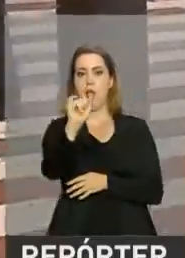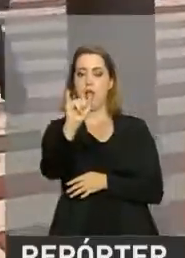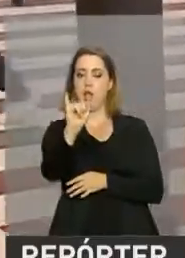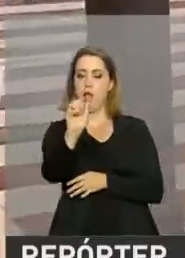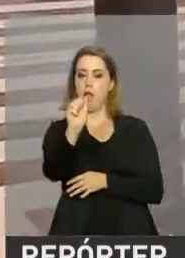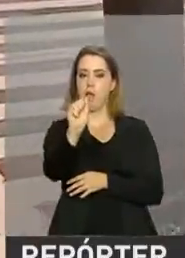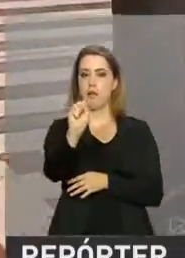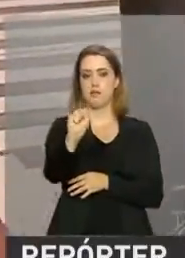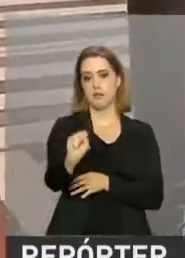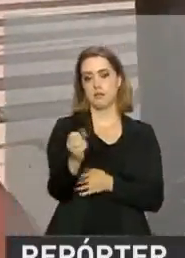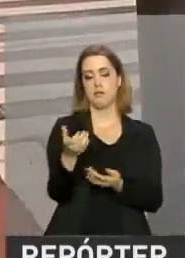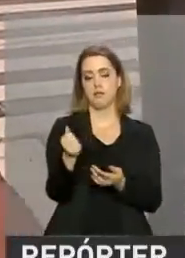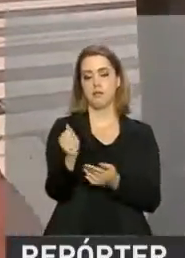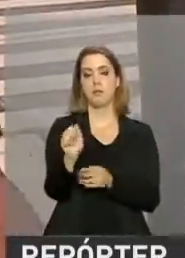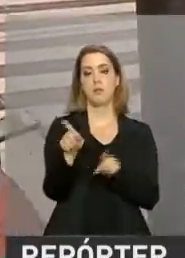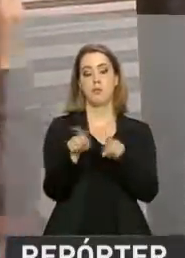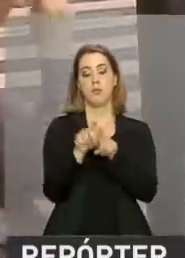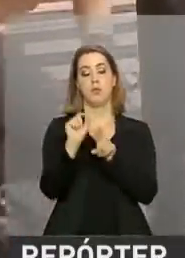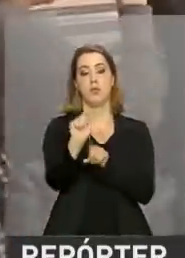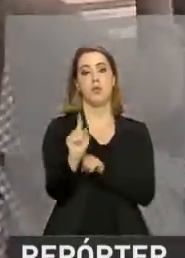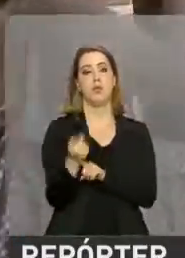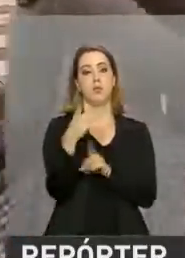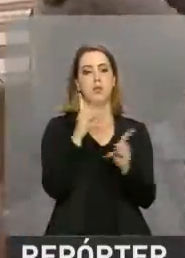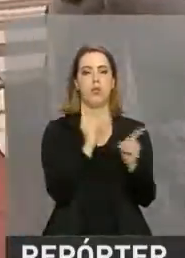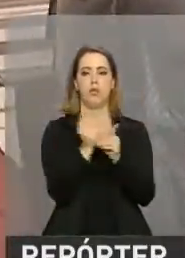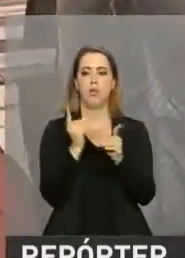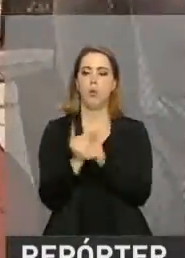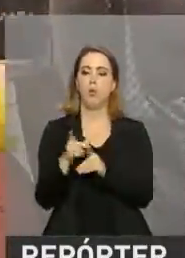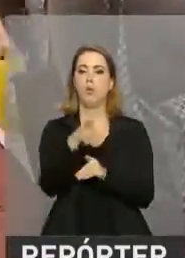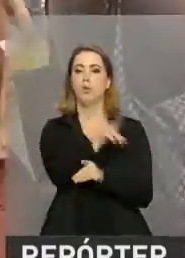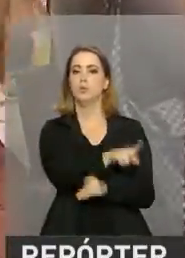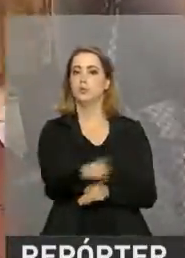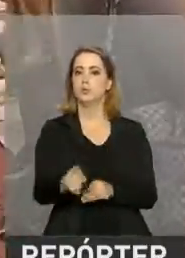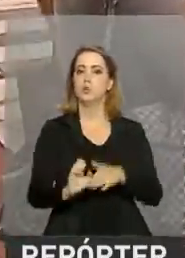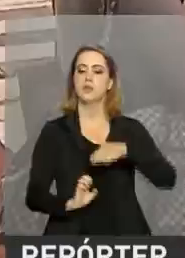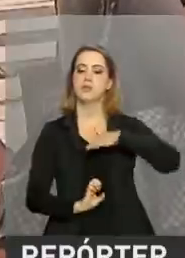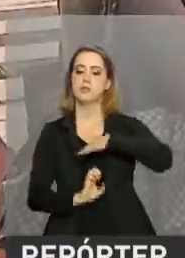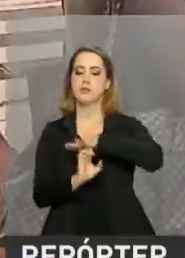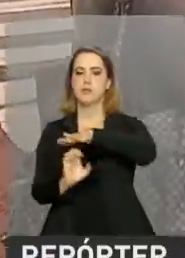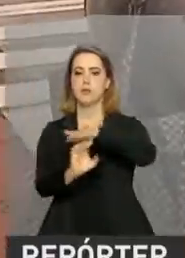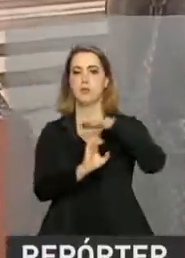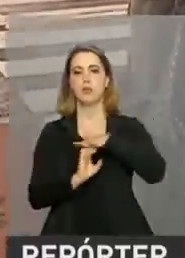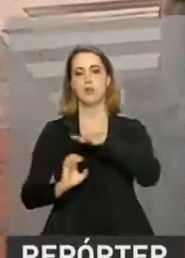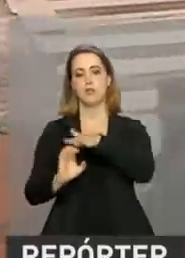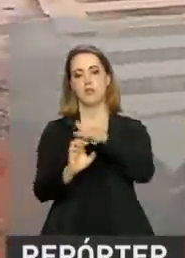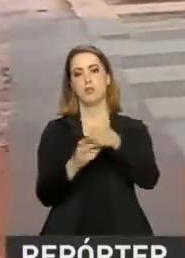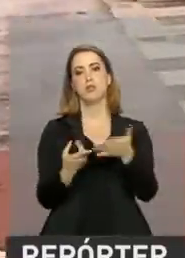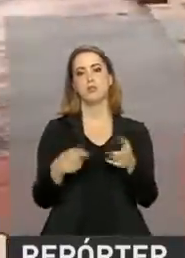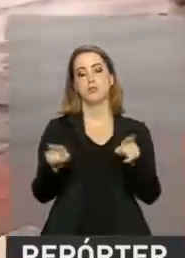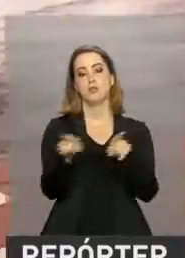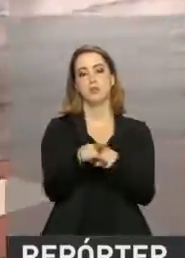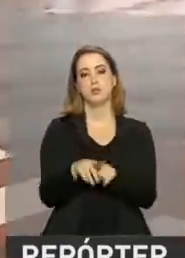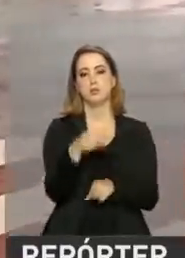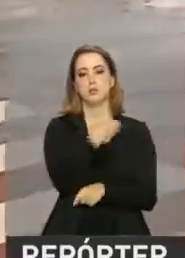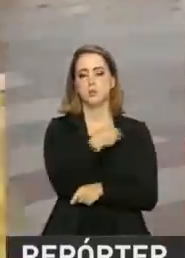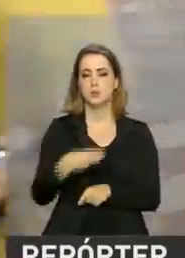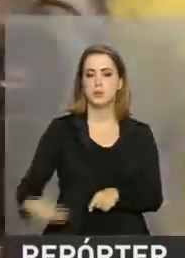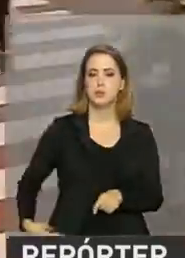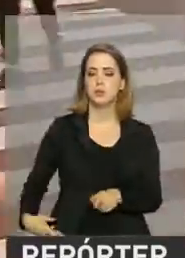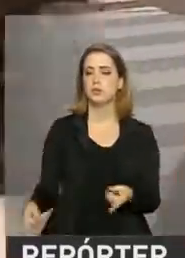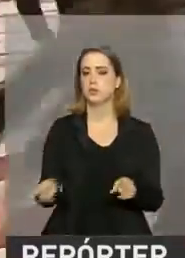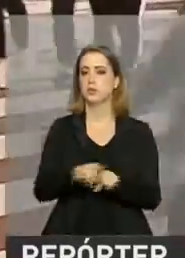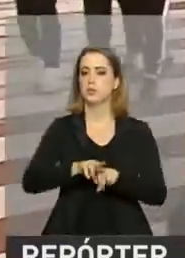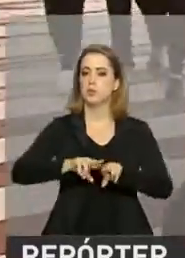série de encontros com o imperador com o primeiro ministro e com empresários este dores japoneses além de relações